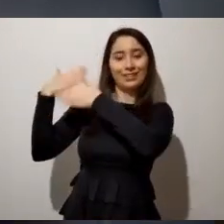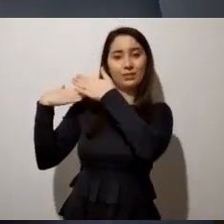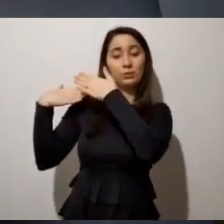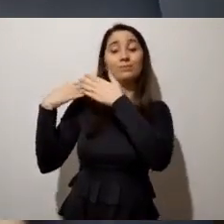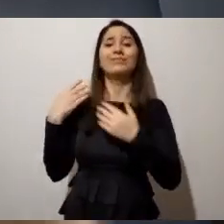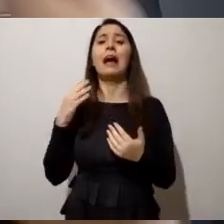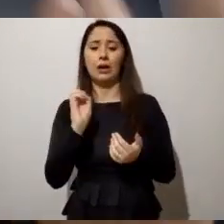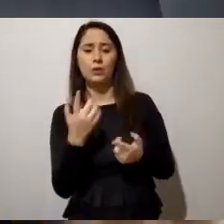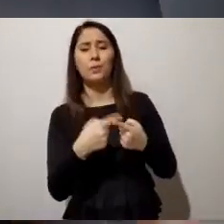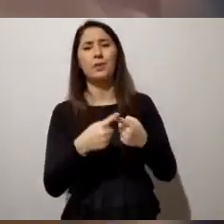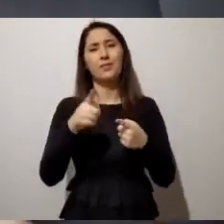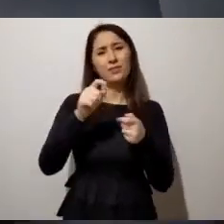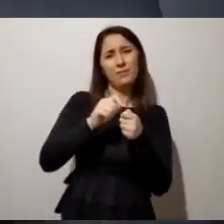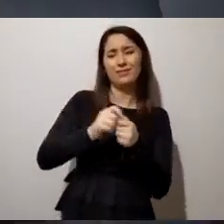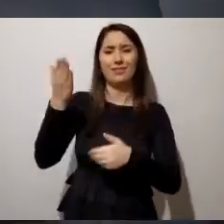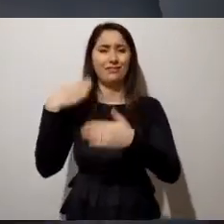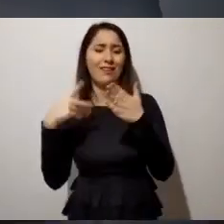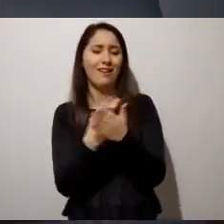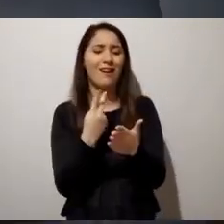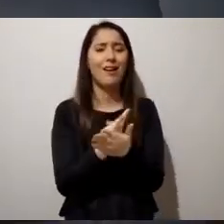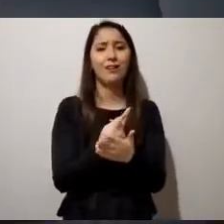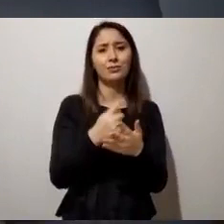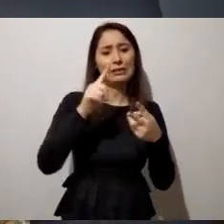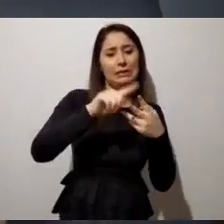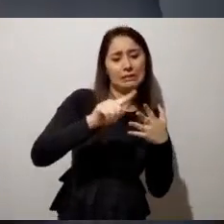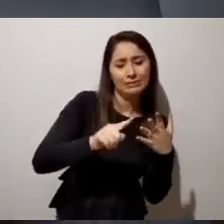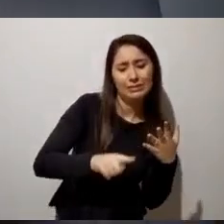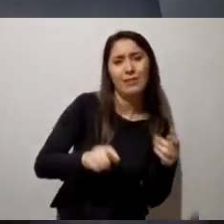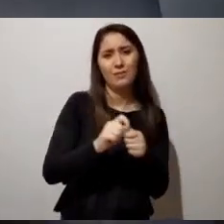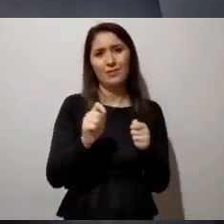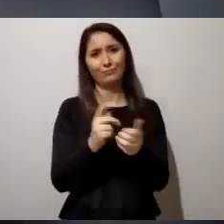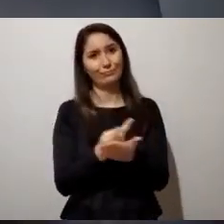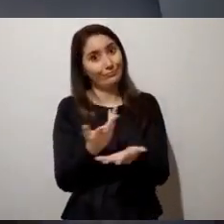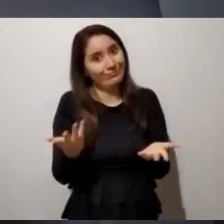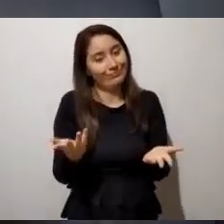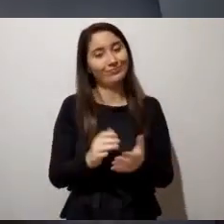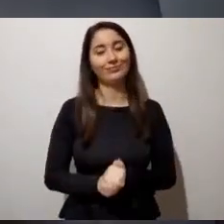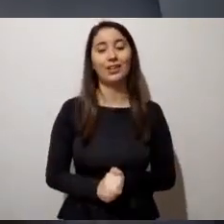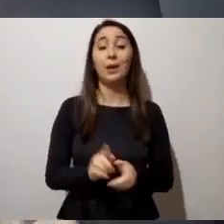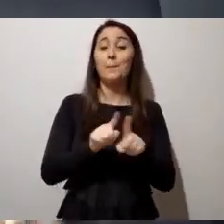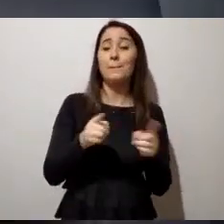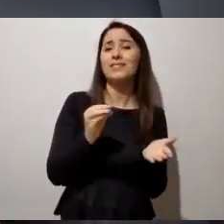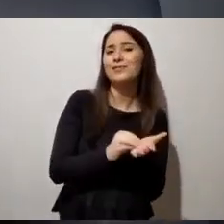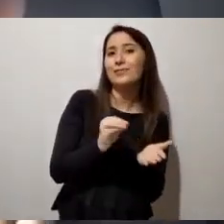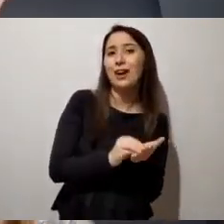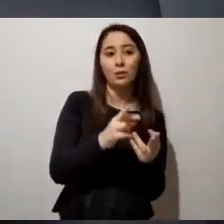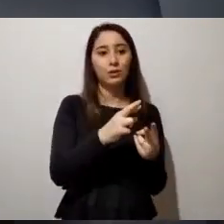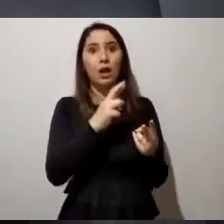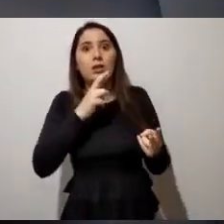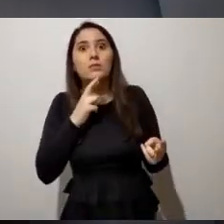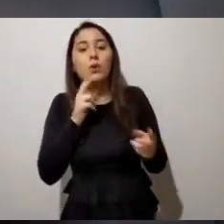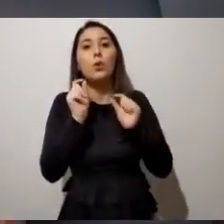coisa, aconteceu assim porque você fez isso, mas nunca, em nenhum momento, algo voltado para o